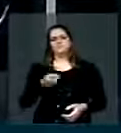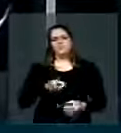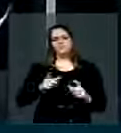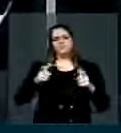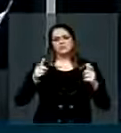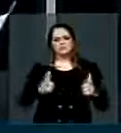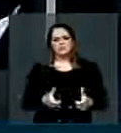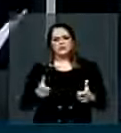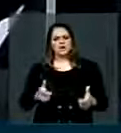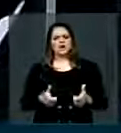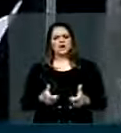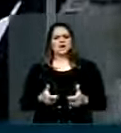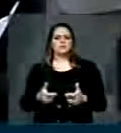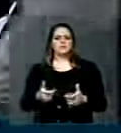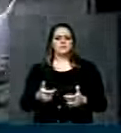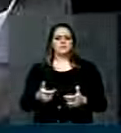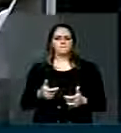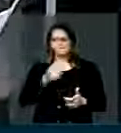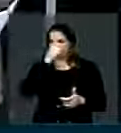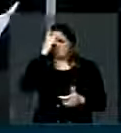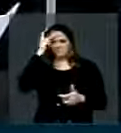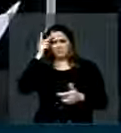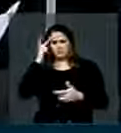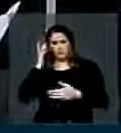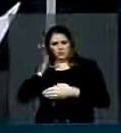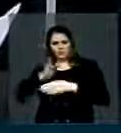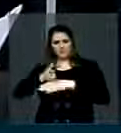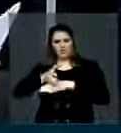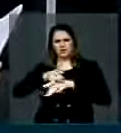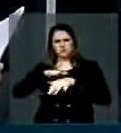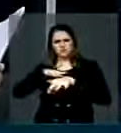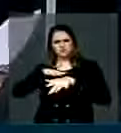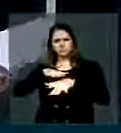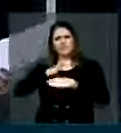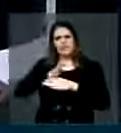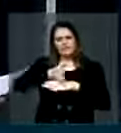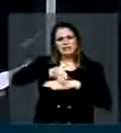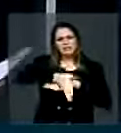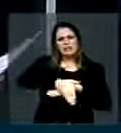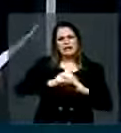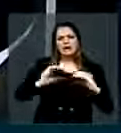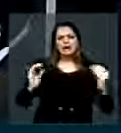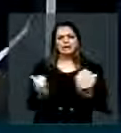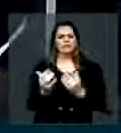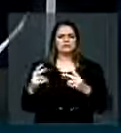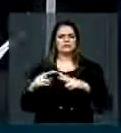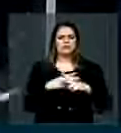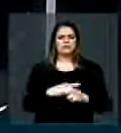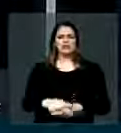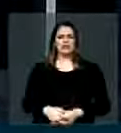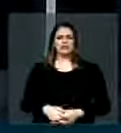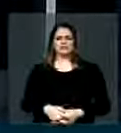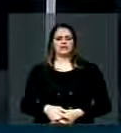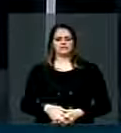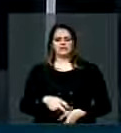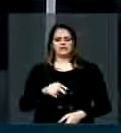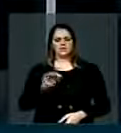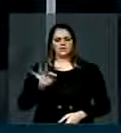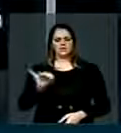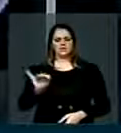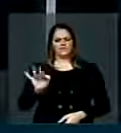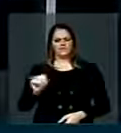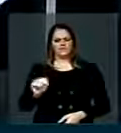de concentração de pessoas para assistir os jogos longe dos estádios de futebol, tais como os FIFA Fan Fest,